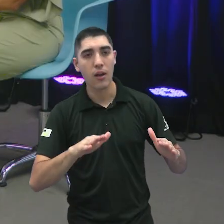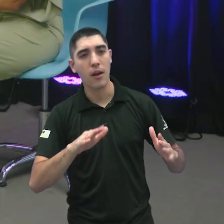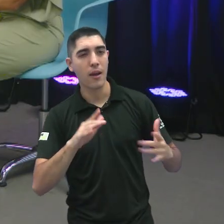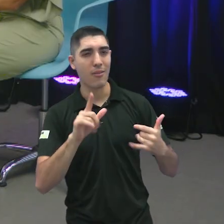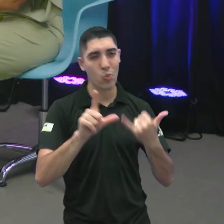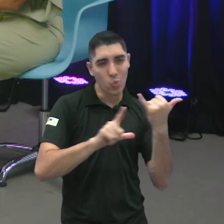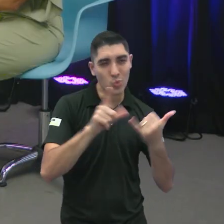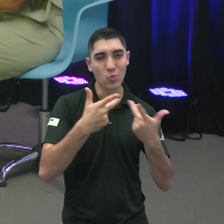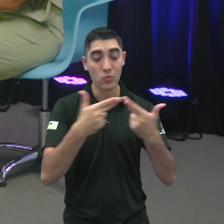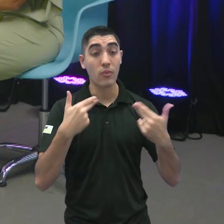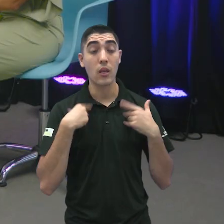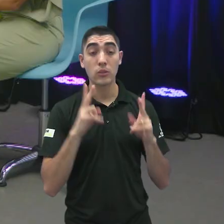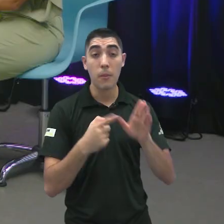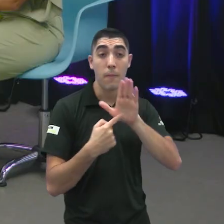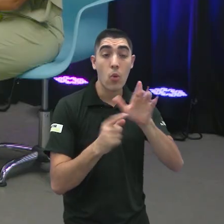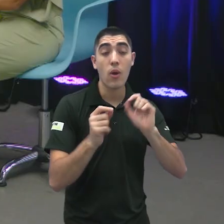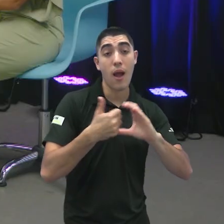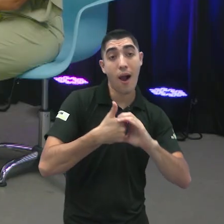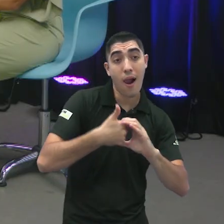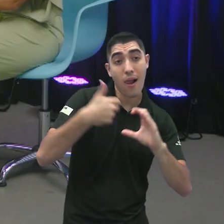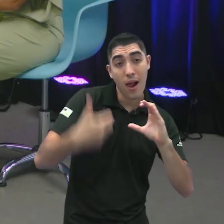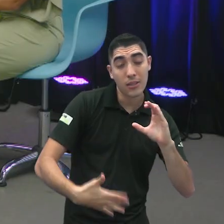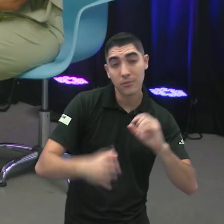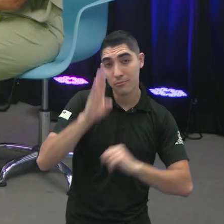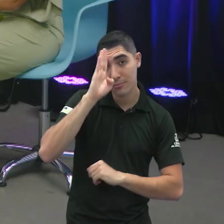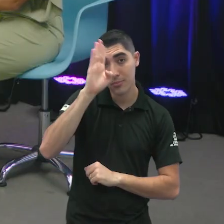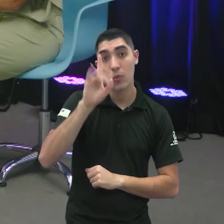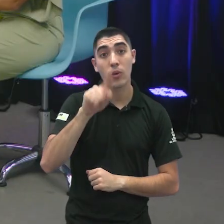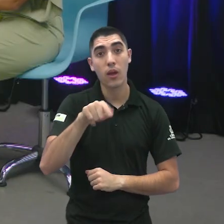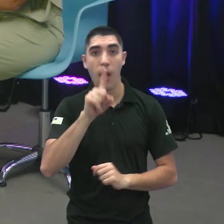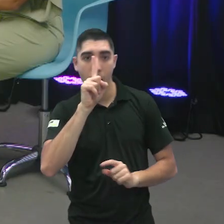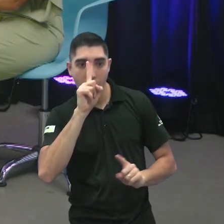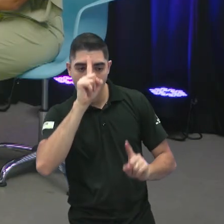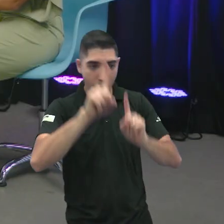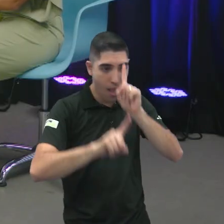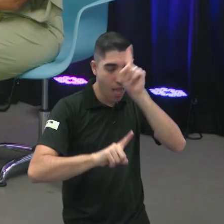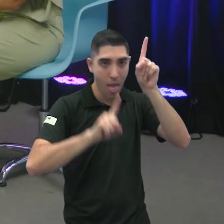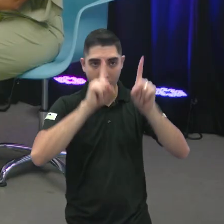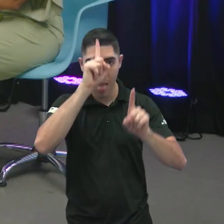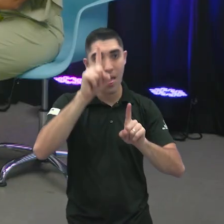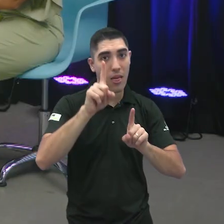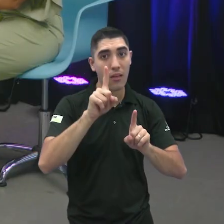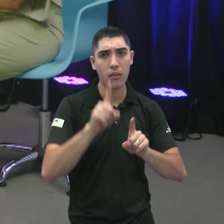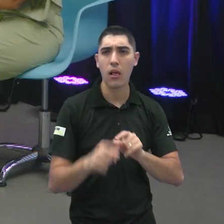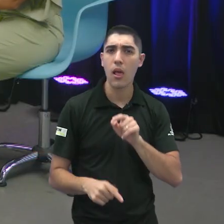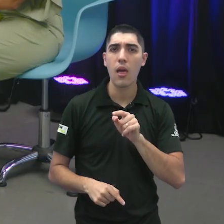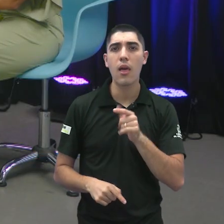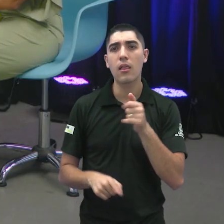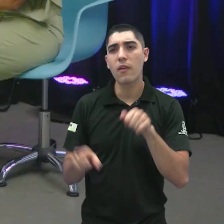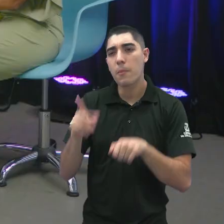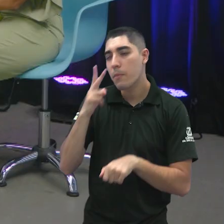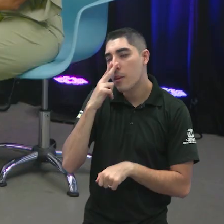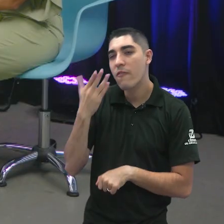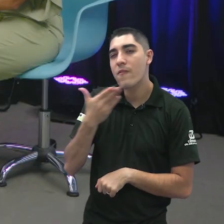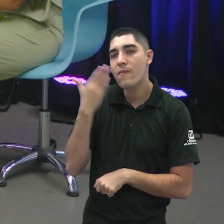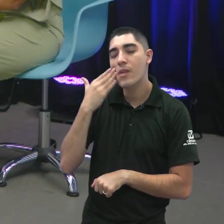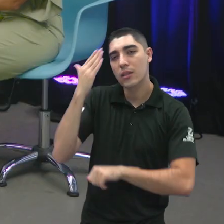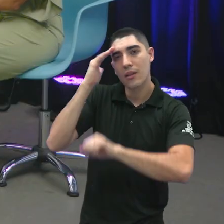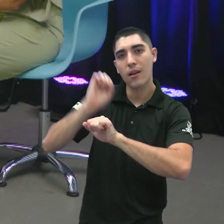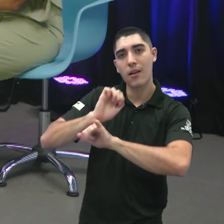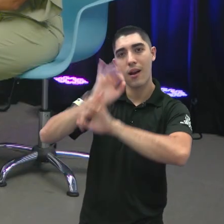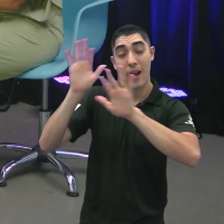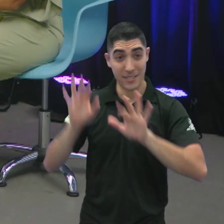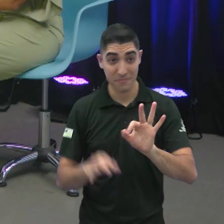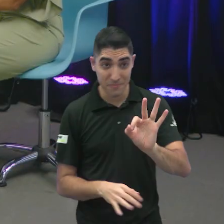chamar e potencializar a principal característica positiva desse traço, que é a criatividade. E fica mais fácil para a gente entender aqui também, né?